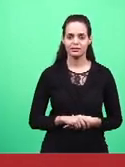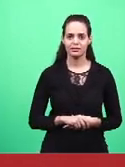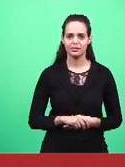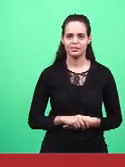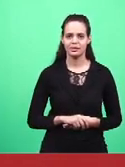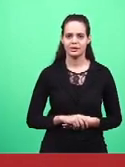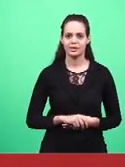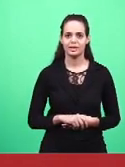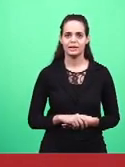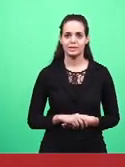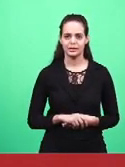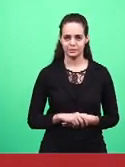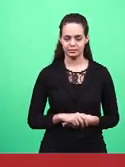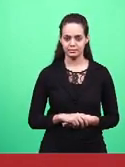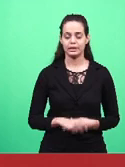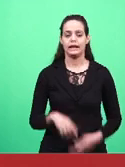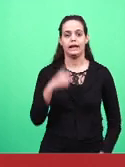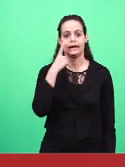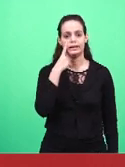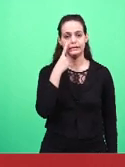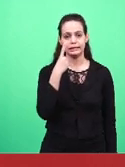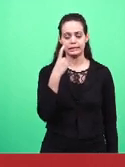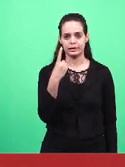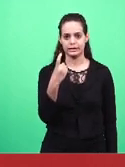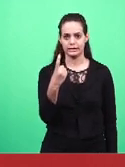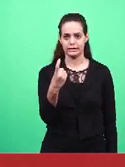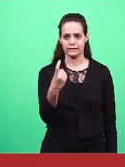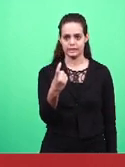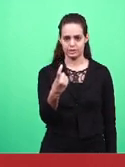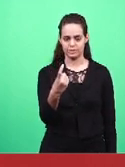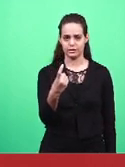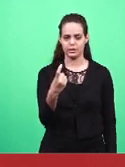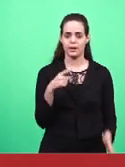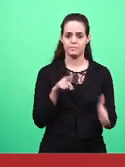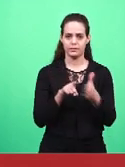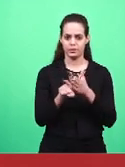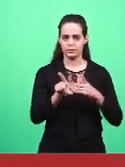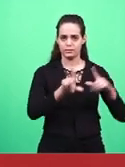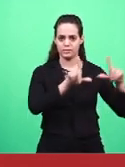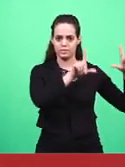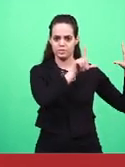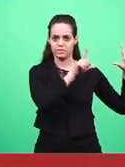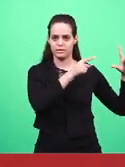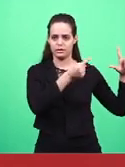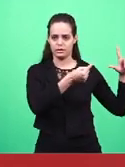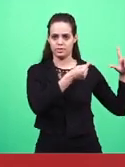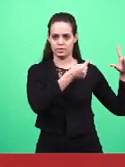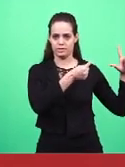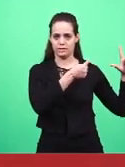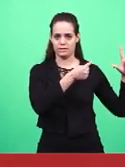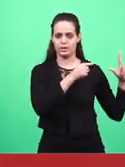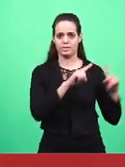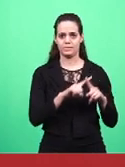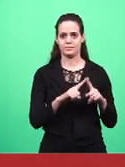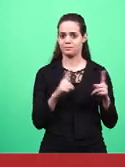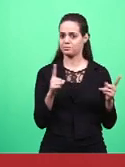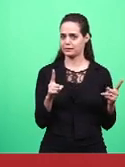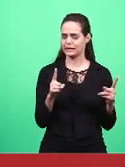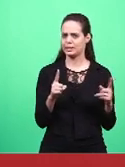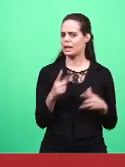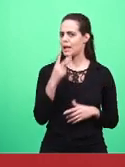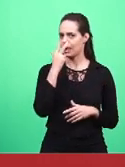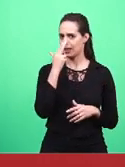todo mundo diz, por quê? Para eles não voltarem para a terra e criar lá 6 milhões, já